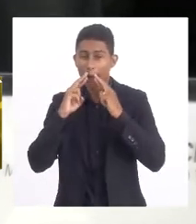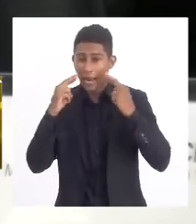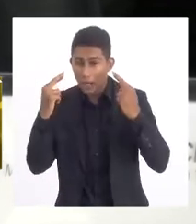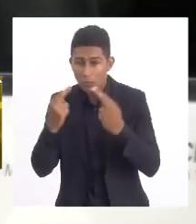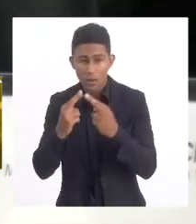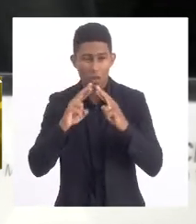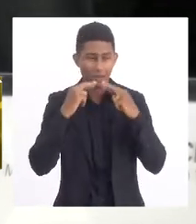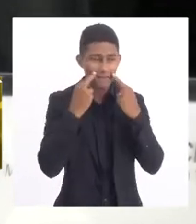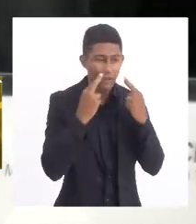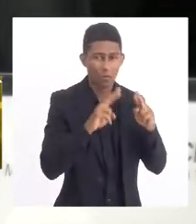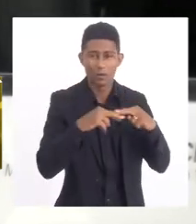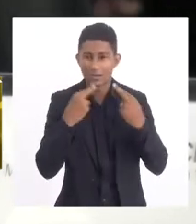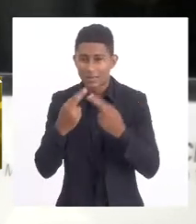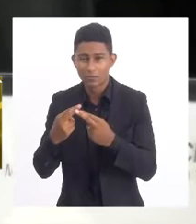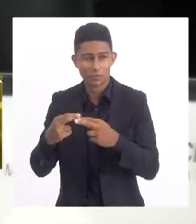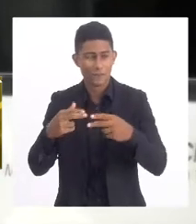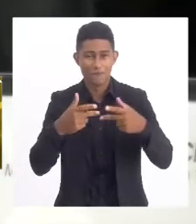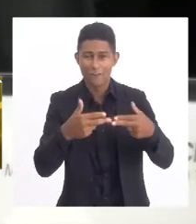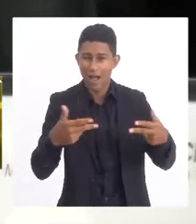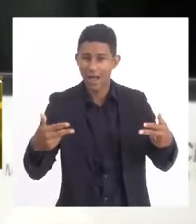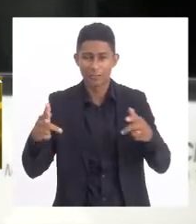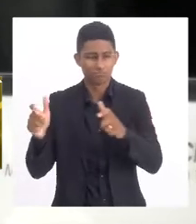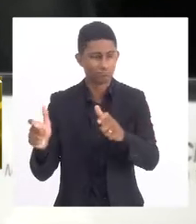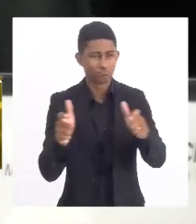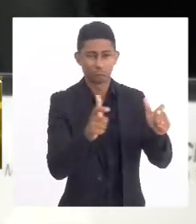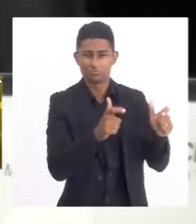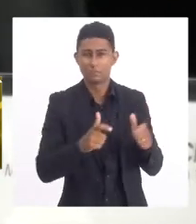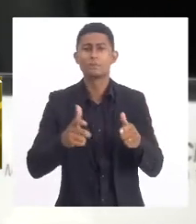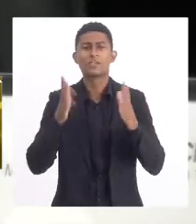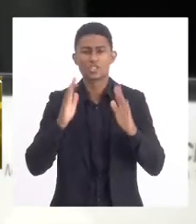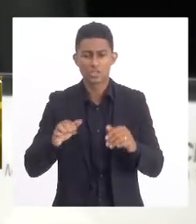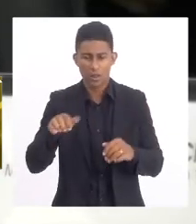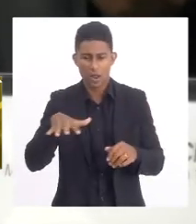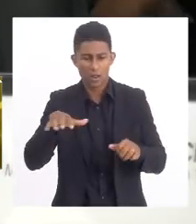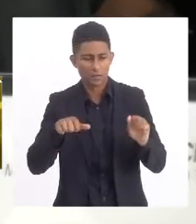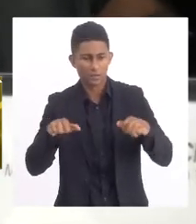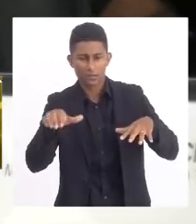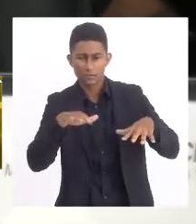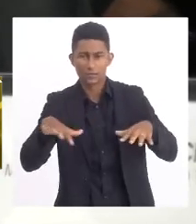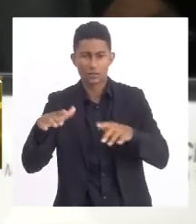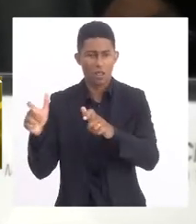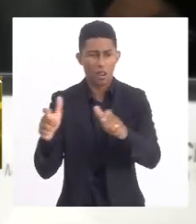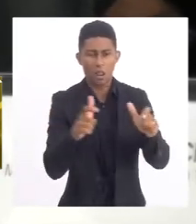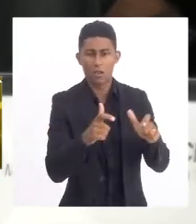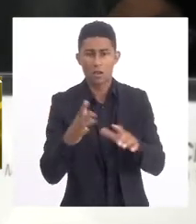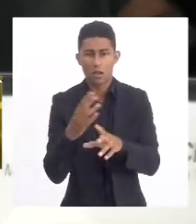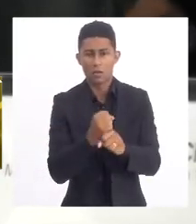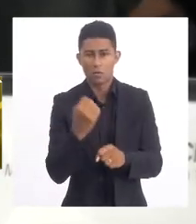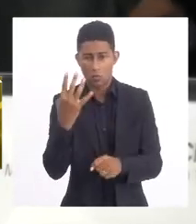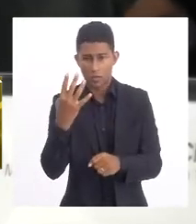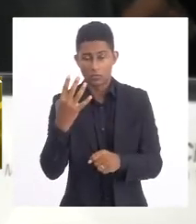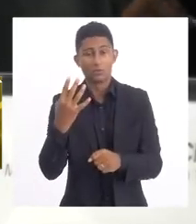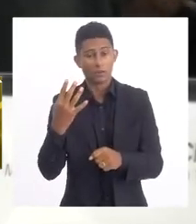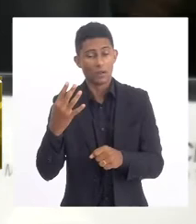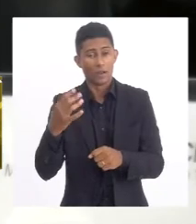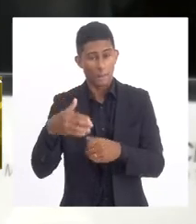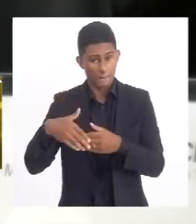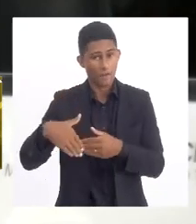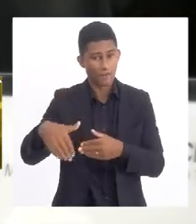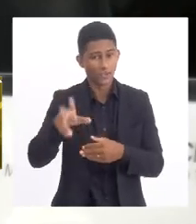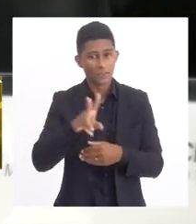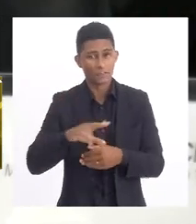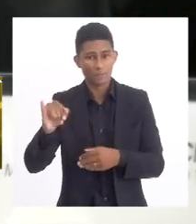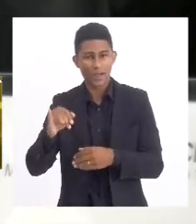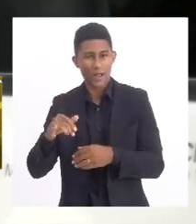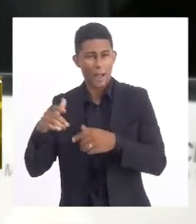nas duas regiões do Estado já realizamos em quatro regiões e realizaremos nas duas até o final desse ano e com isso